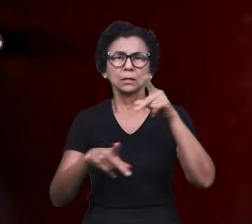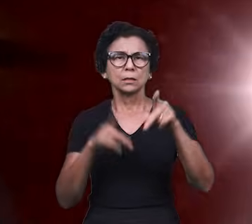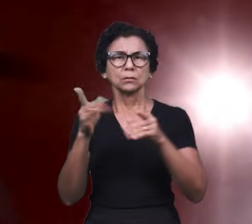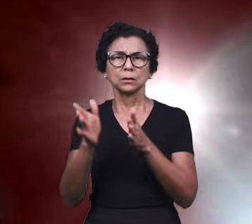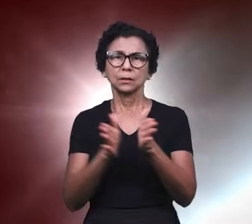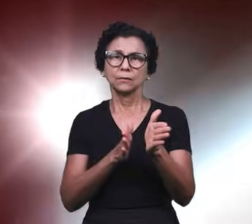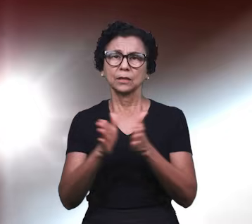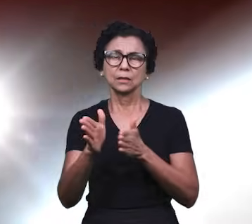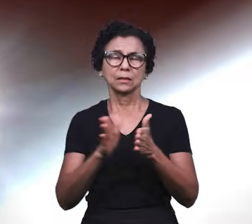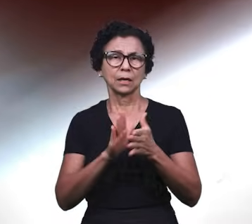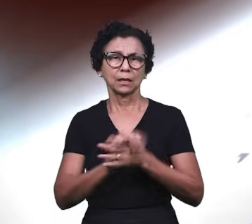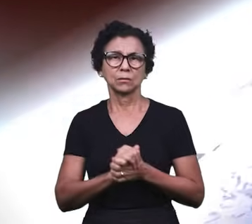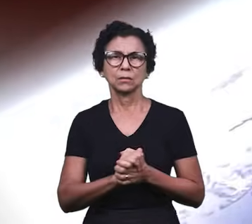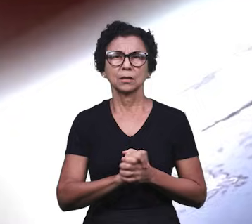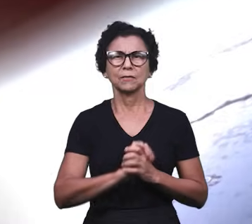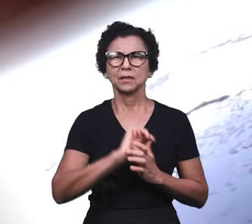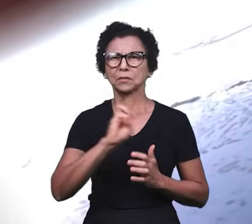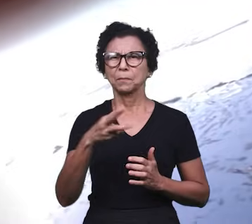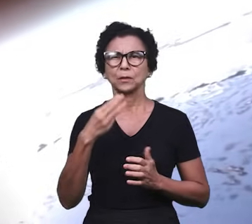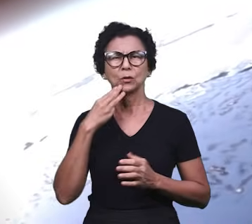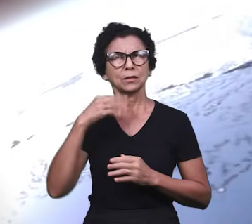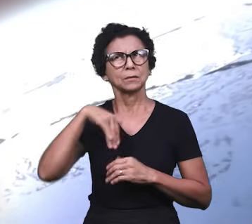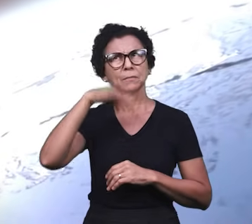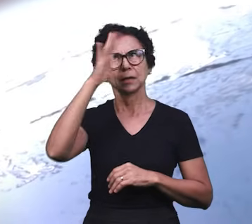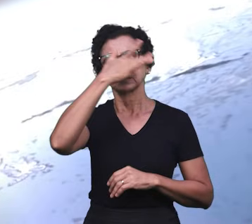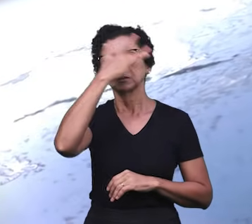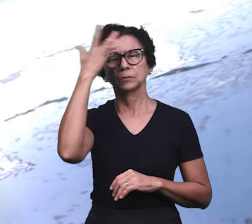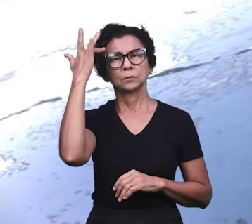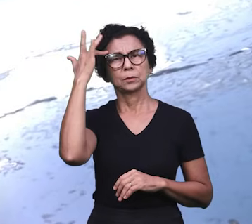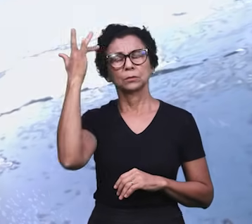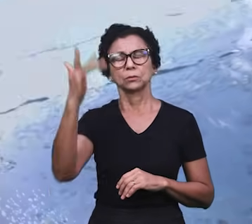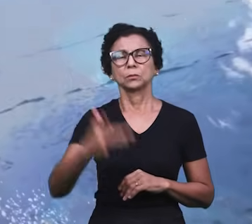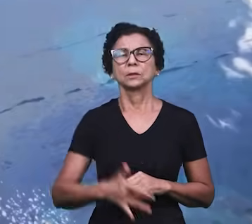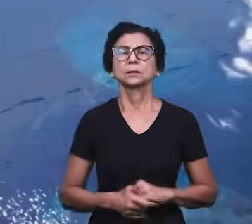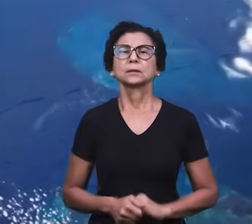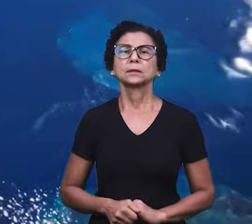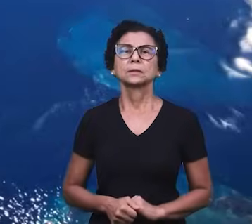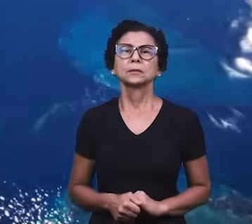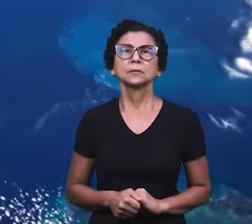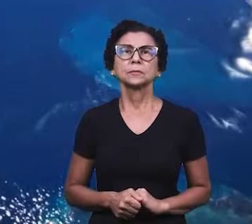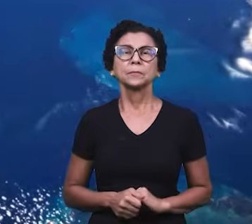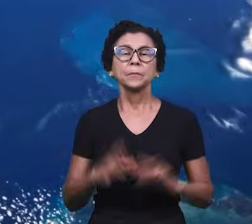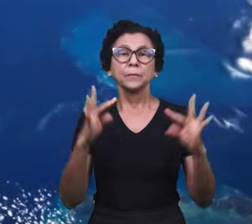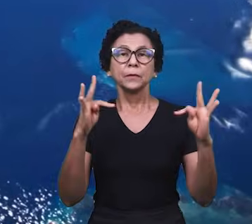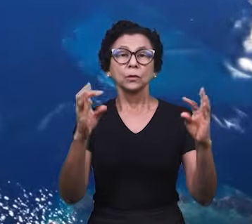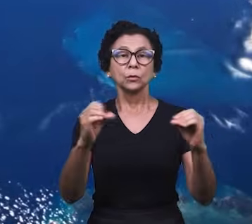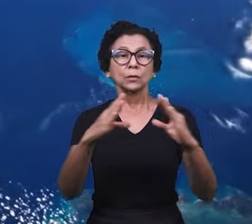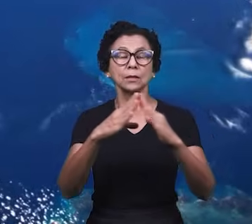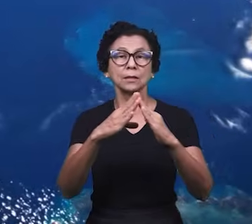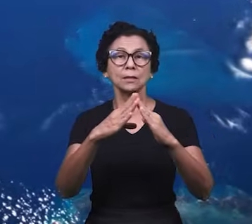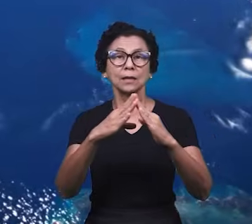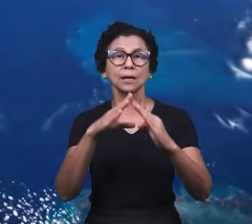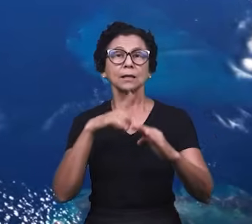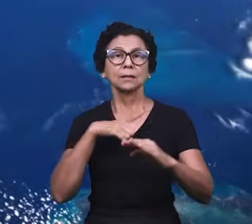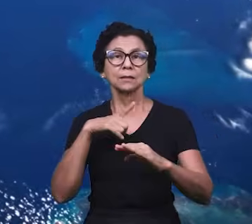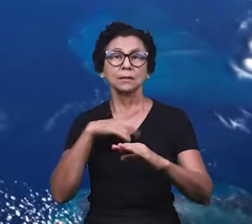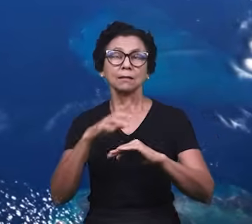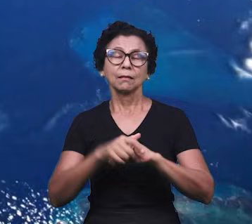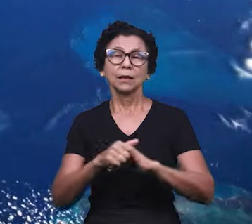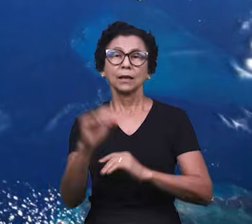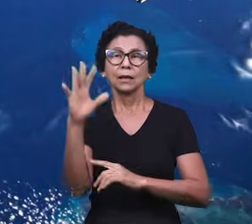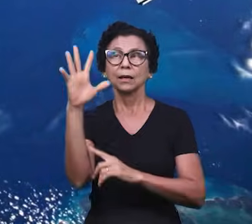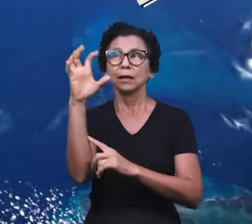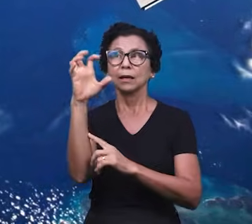212 a 215 milhões de pessoas, né? Por quê? Porque em todas as casas tem o sinal da Band. Sim. Então,